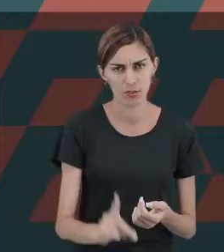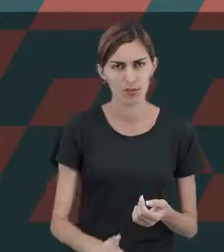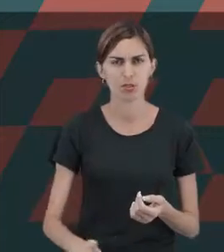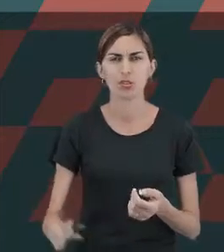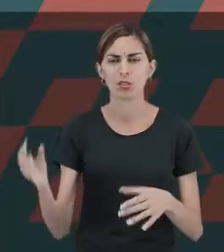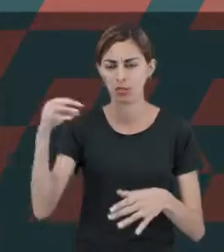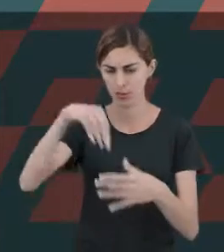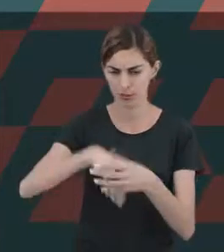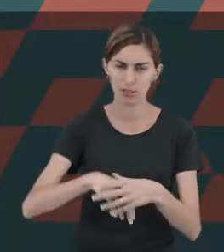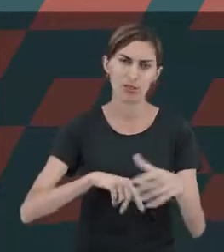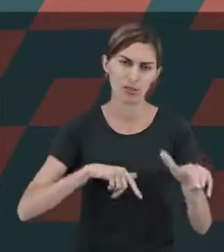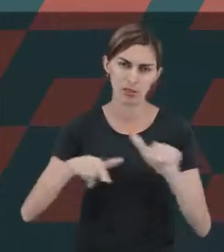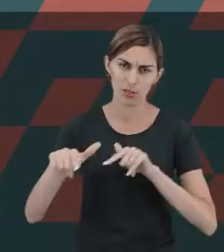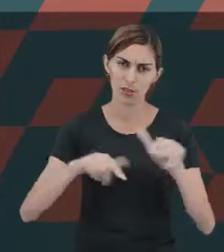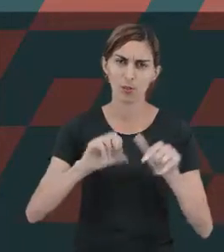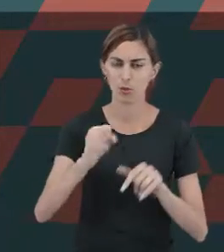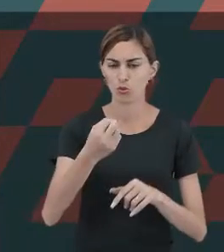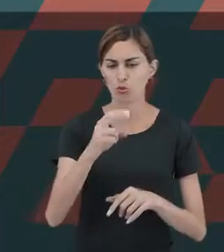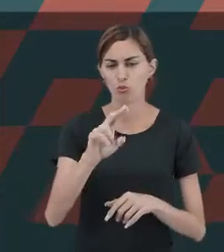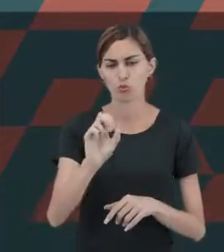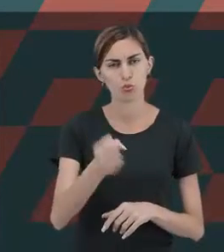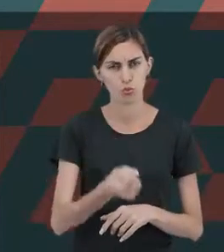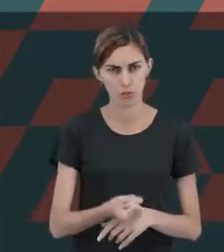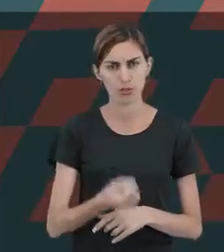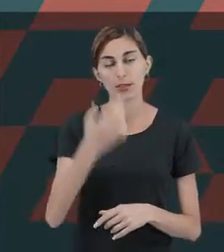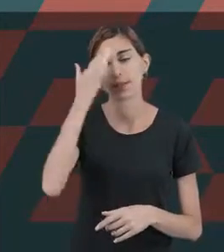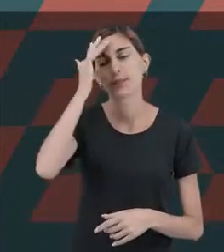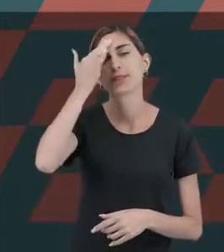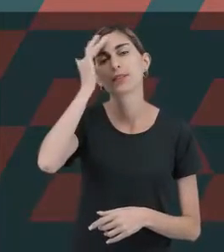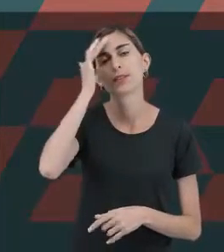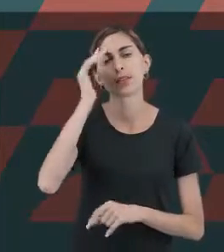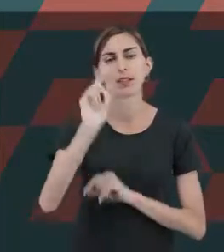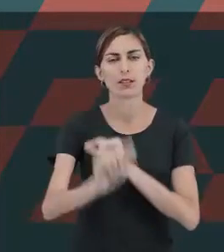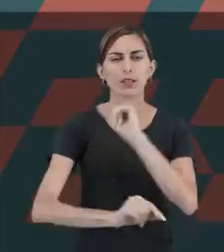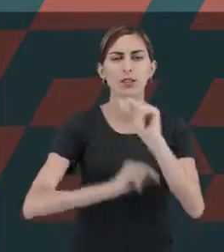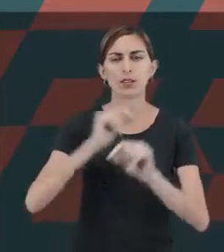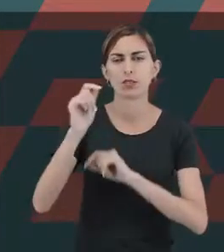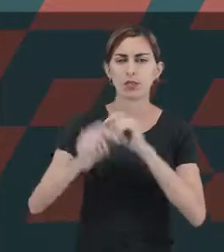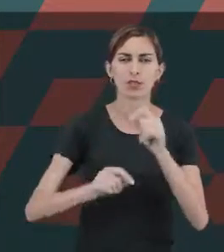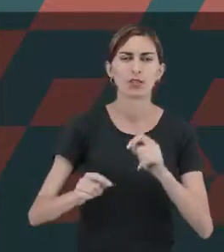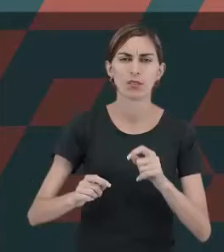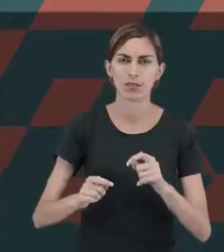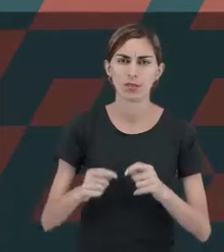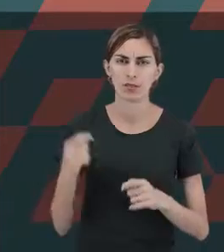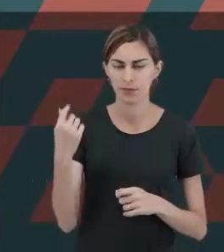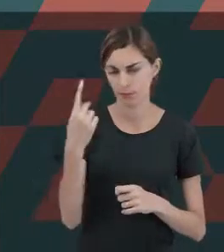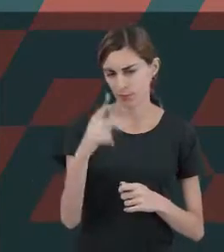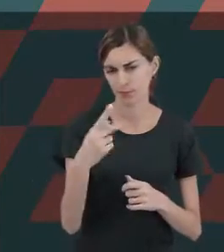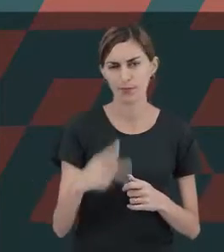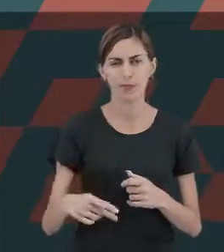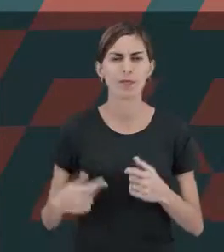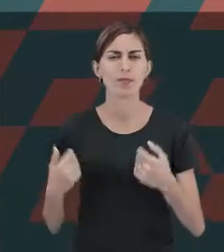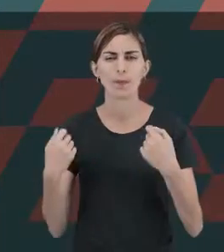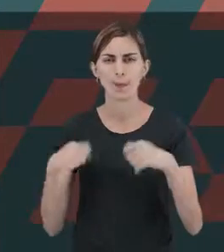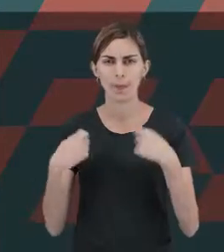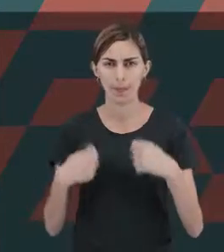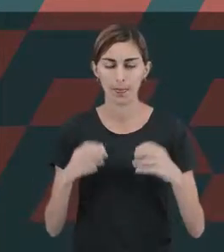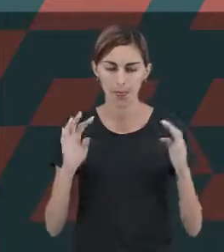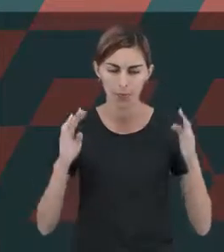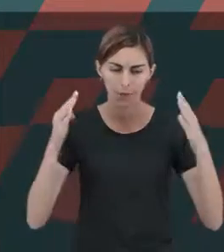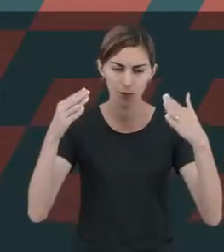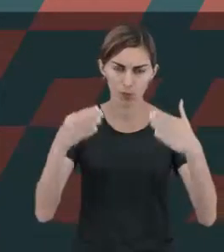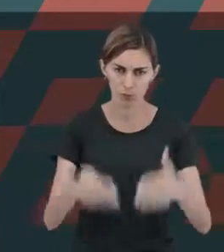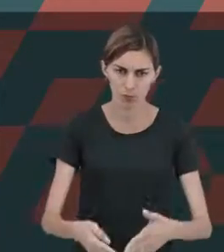para dentro do serviço do SUAS, nós vamos entender que as ações para elas serão voltadas